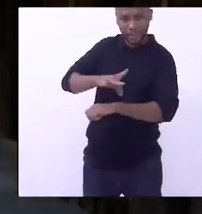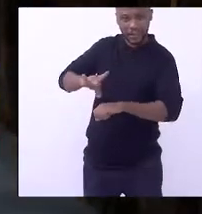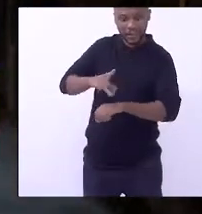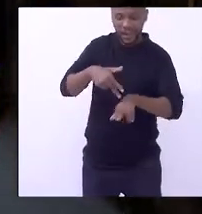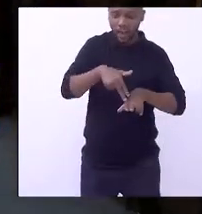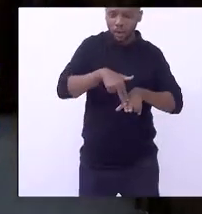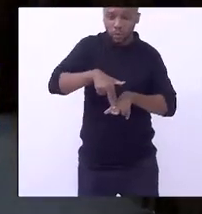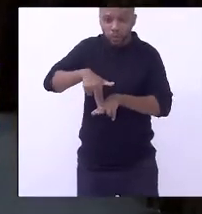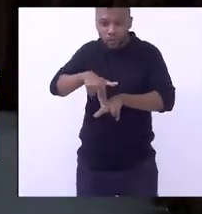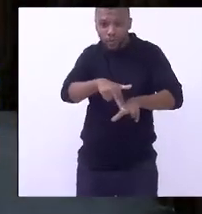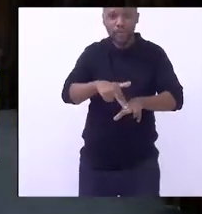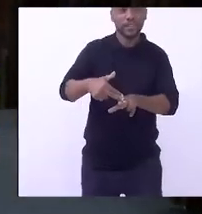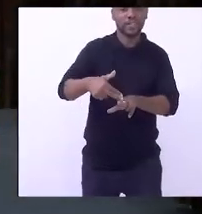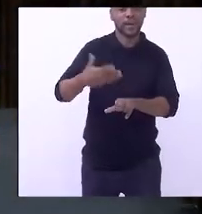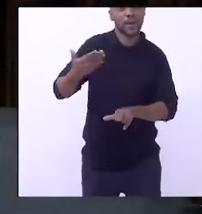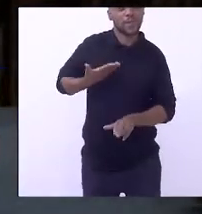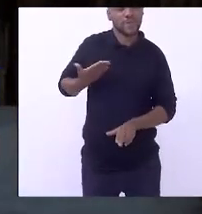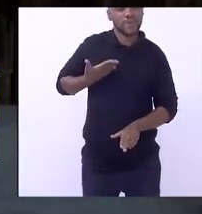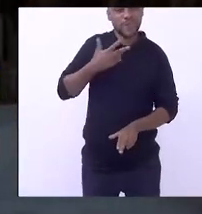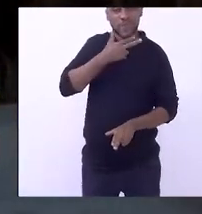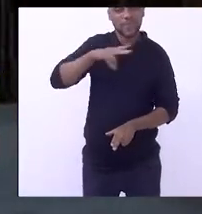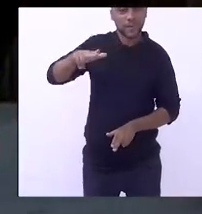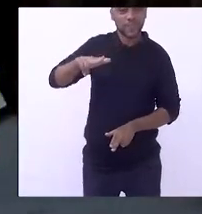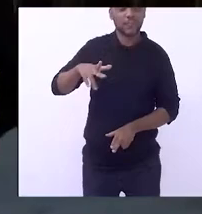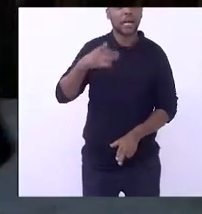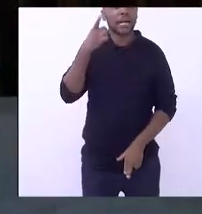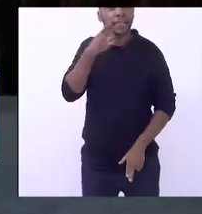Meu irmão, pela Comissão de Educação, deputado Flávio Serafini.